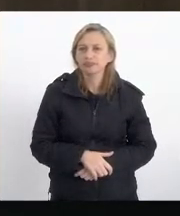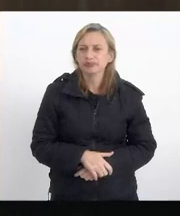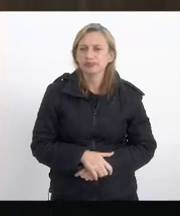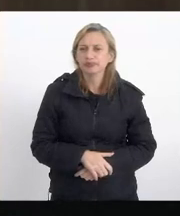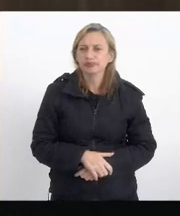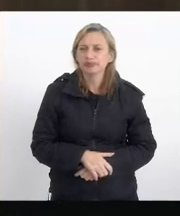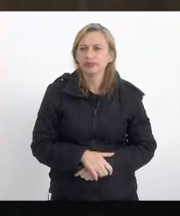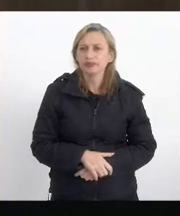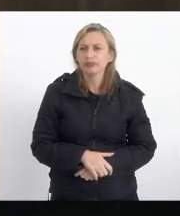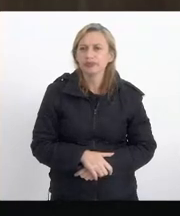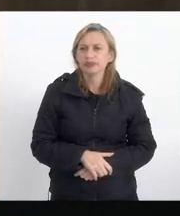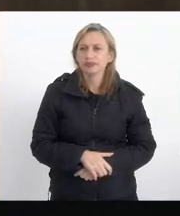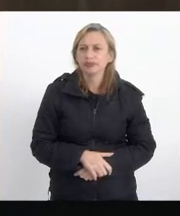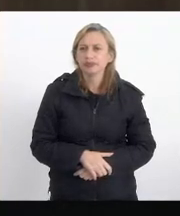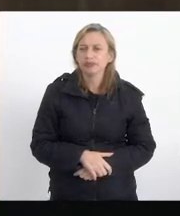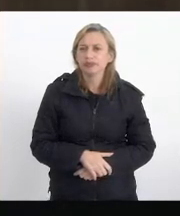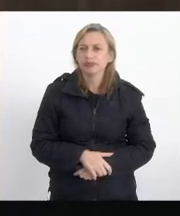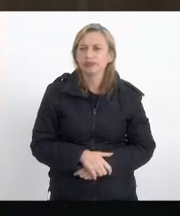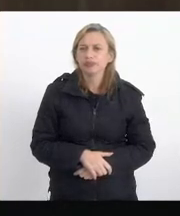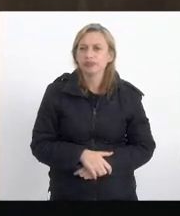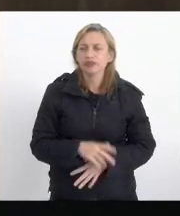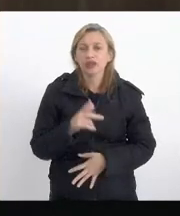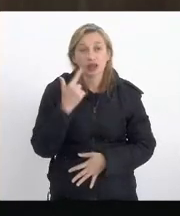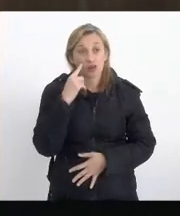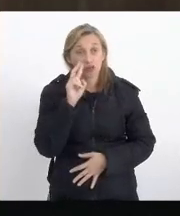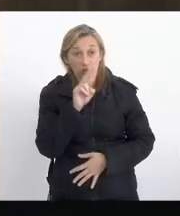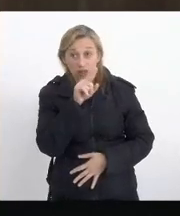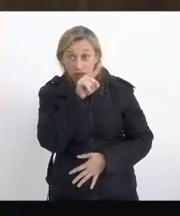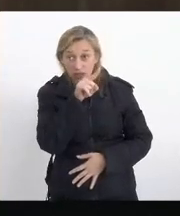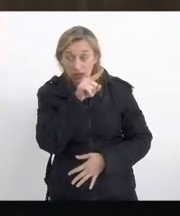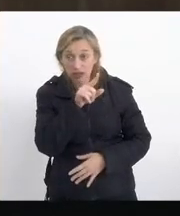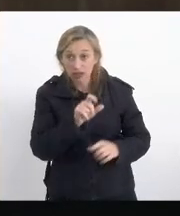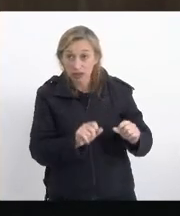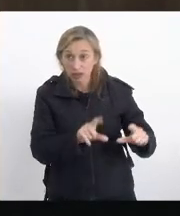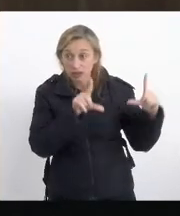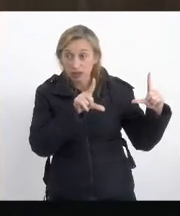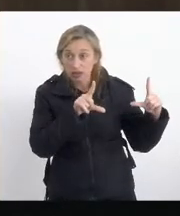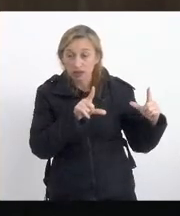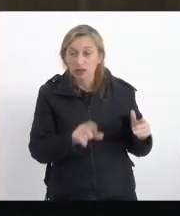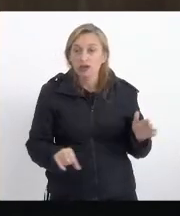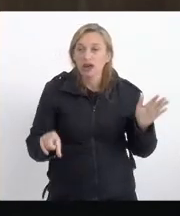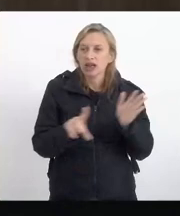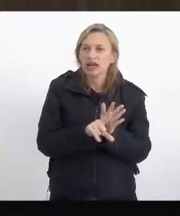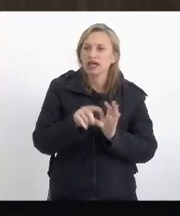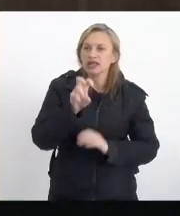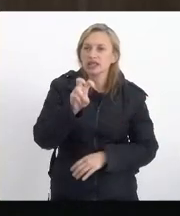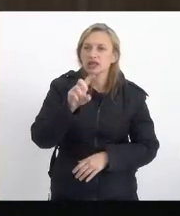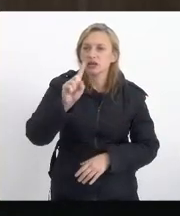Se tratando aqui do que a gente está vendo ali na tela sobre a Lei